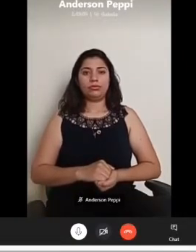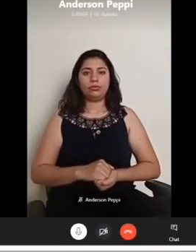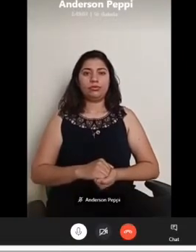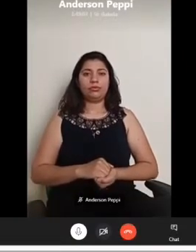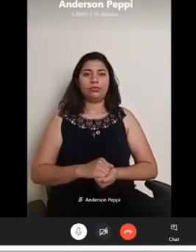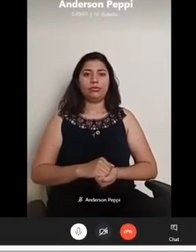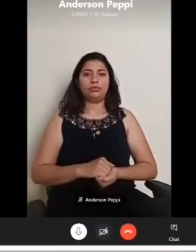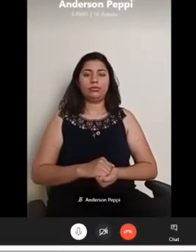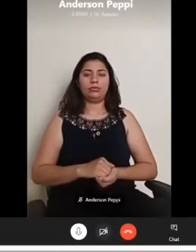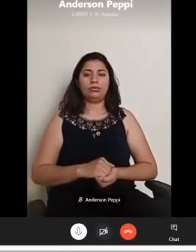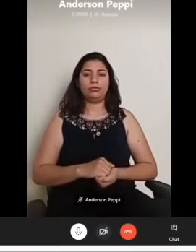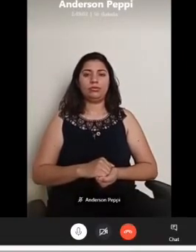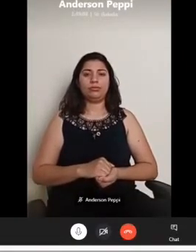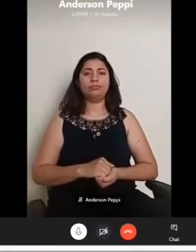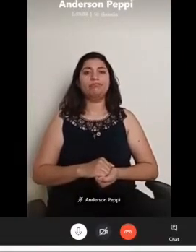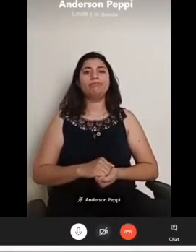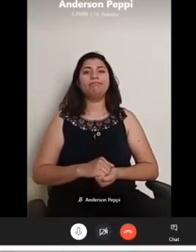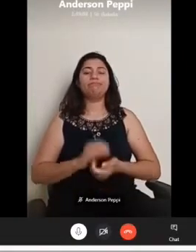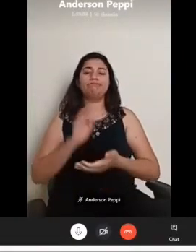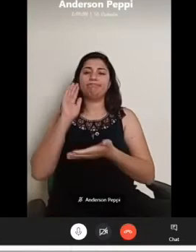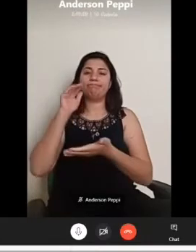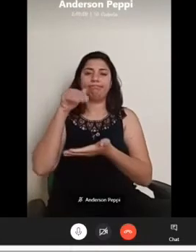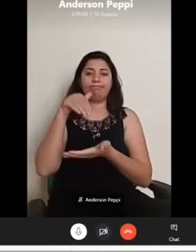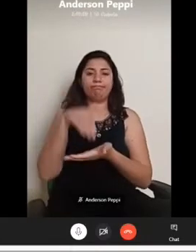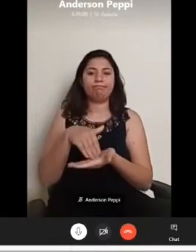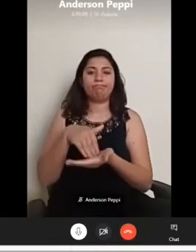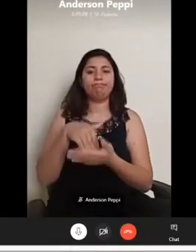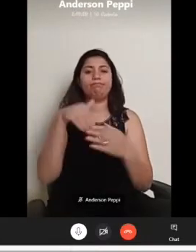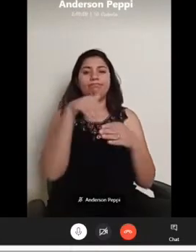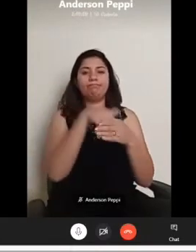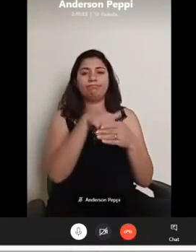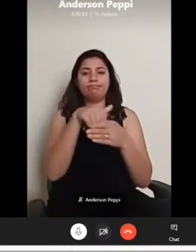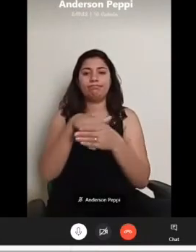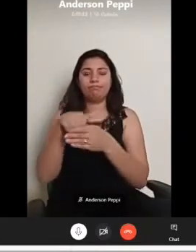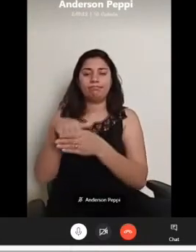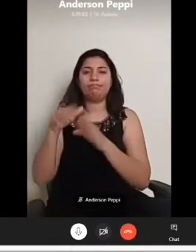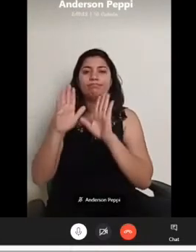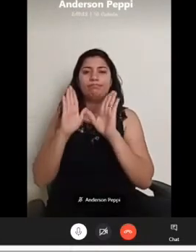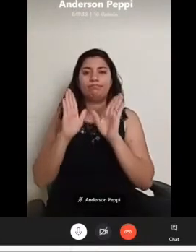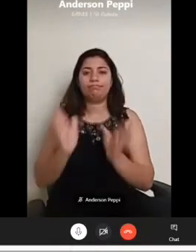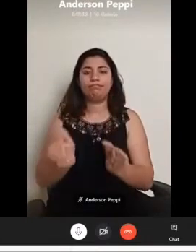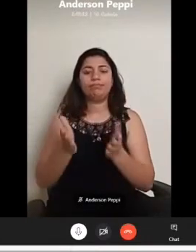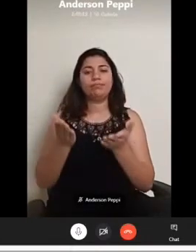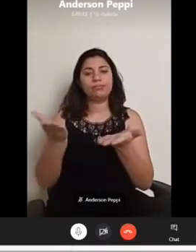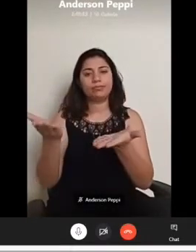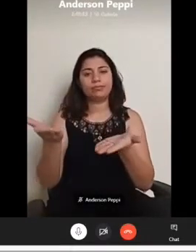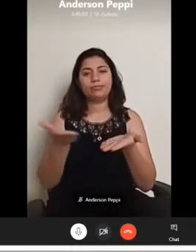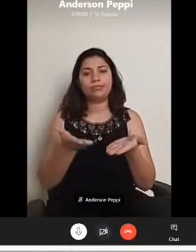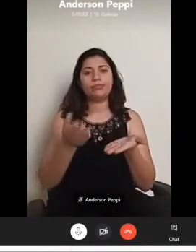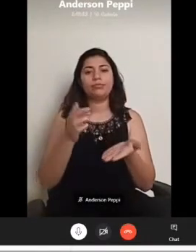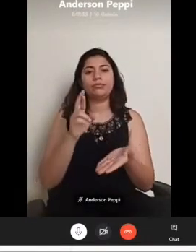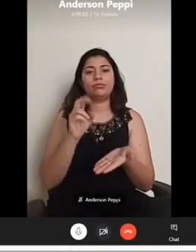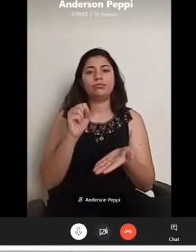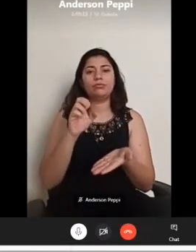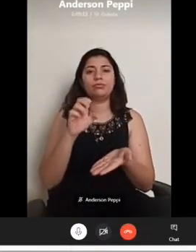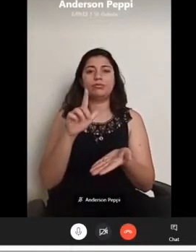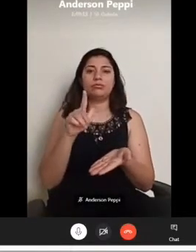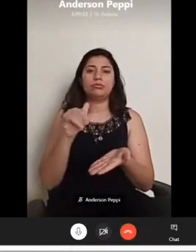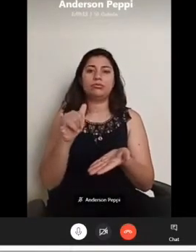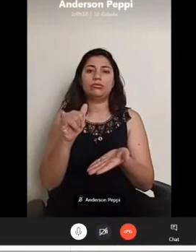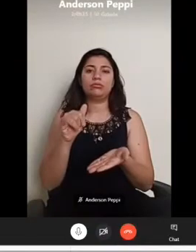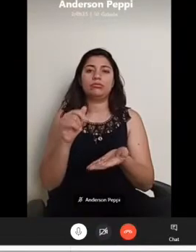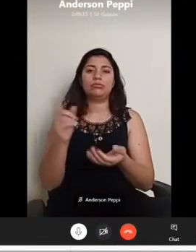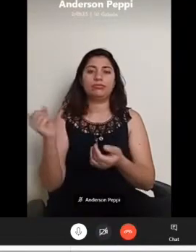Encerrada a votação, designo as vereadoras Rosiello e Alessandra Luquezzi para procederem à contagem dos votos.